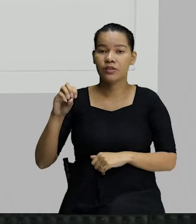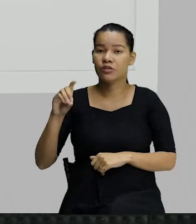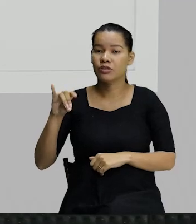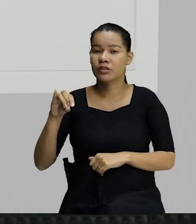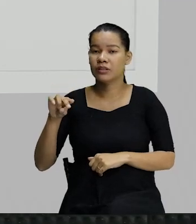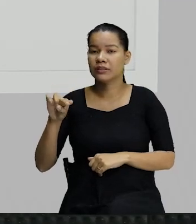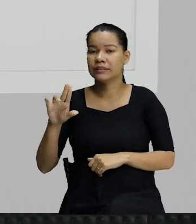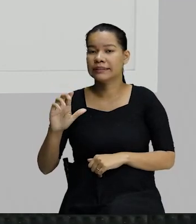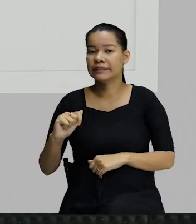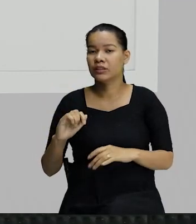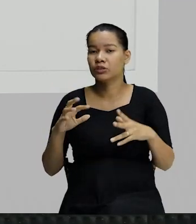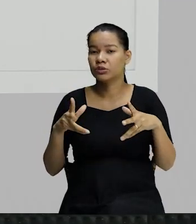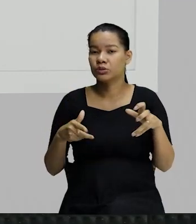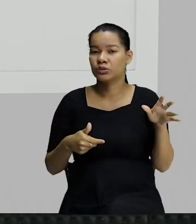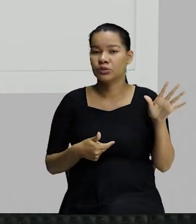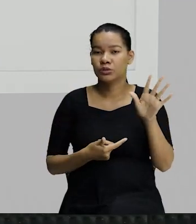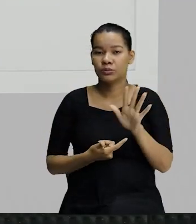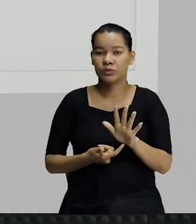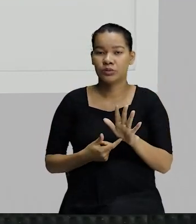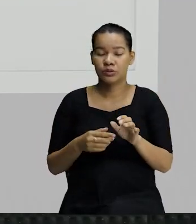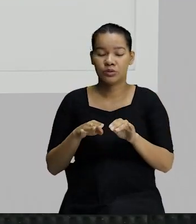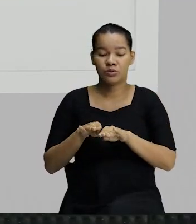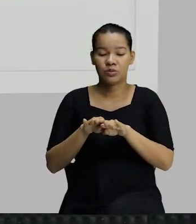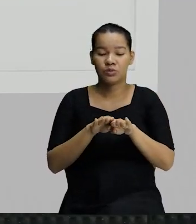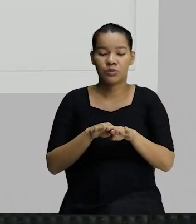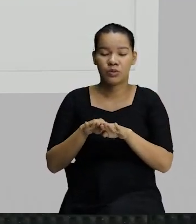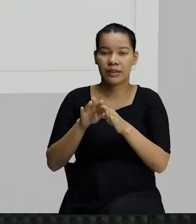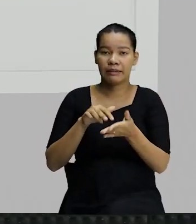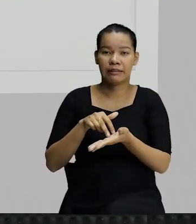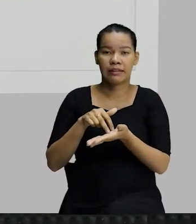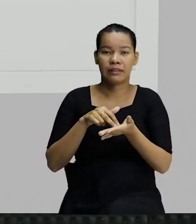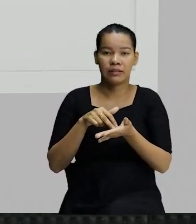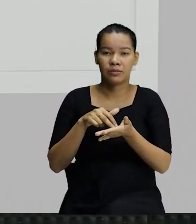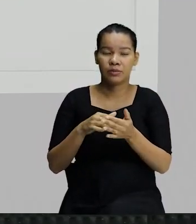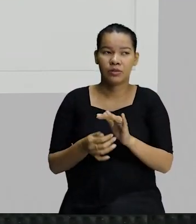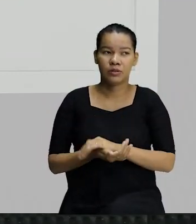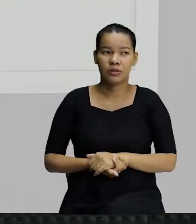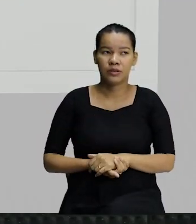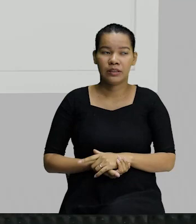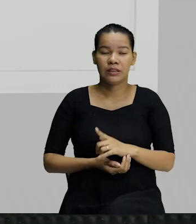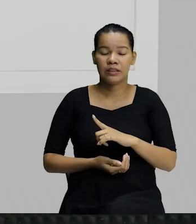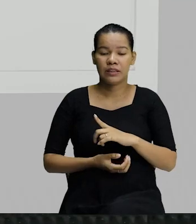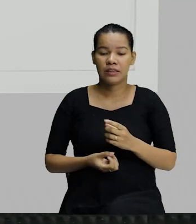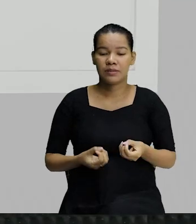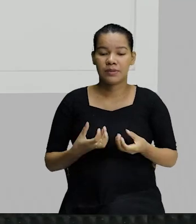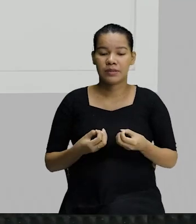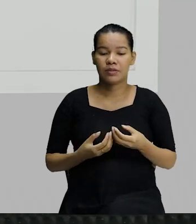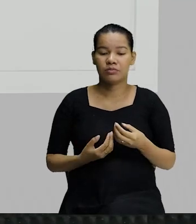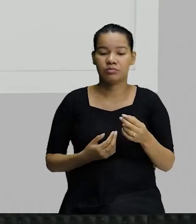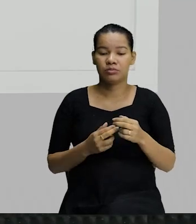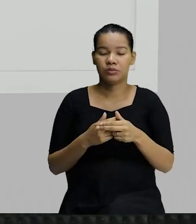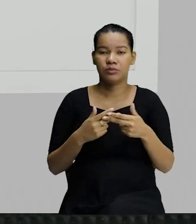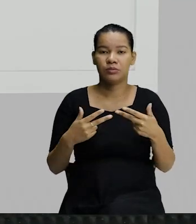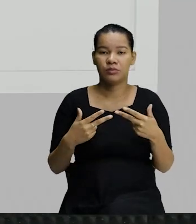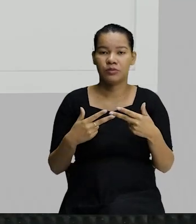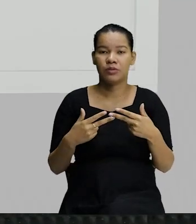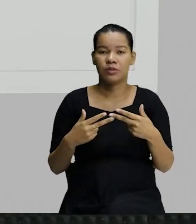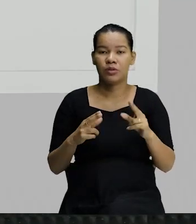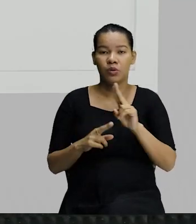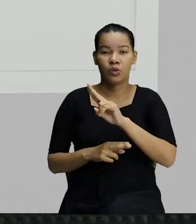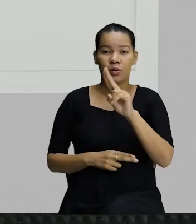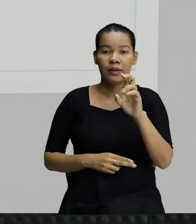gente, tá? Aquele equilíbrio famoso, aí vem a expressão equilíbrio, olha, muito interessante